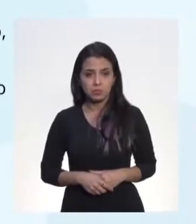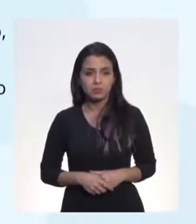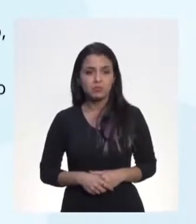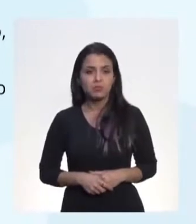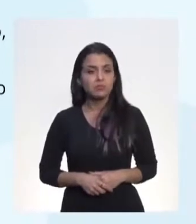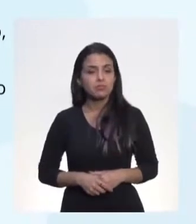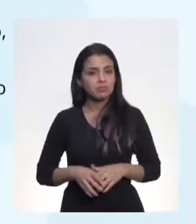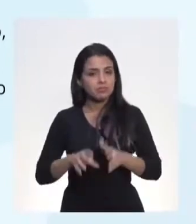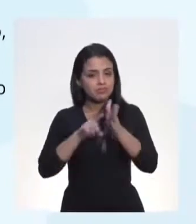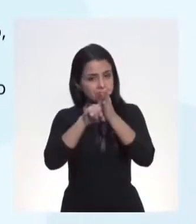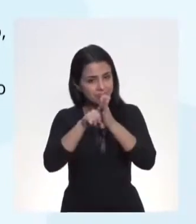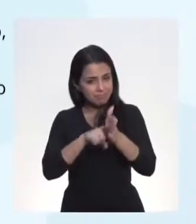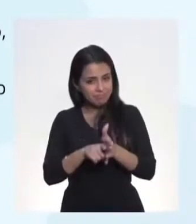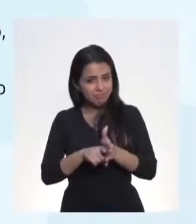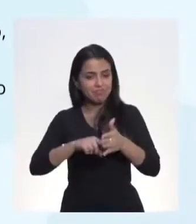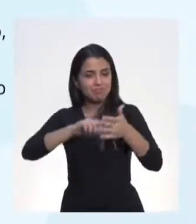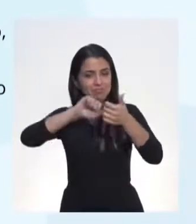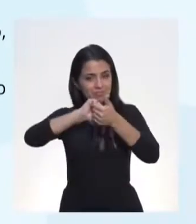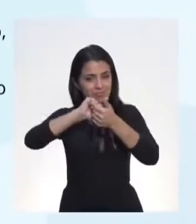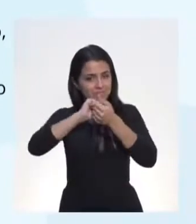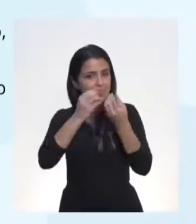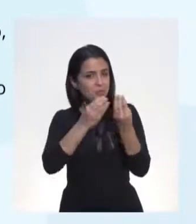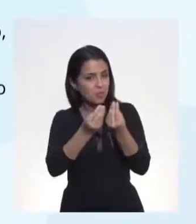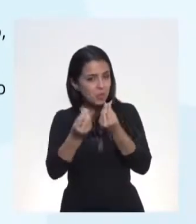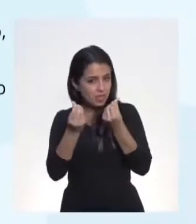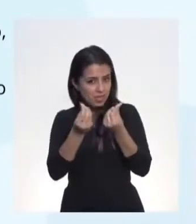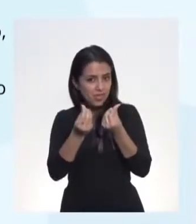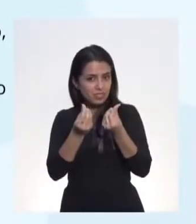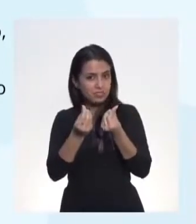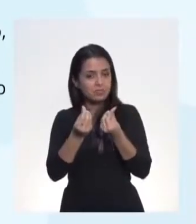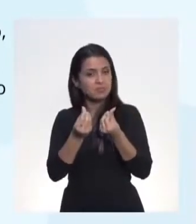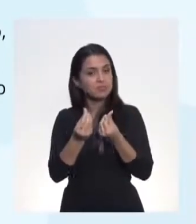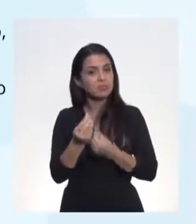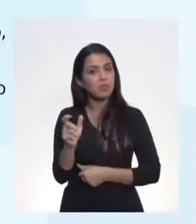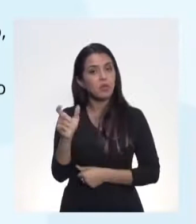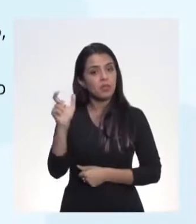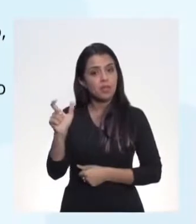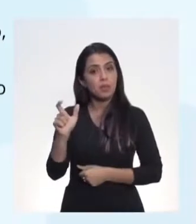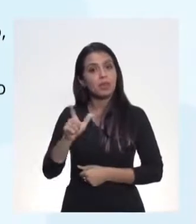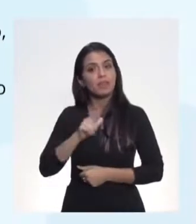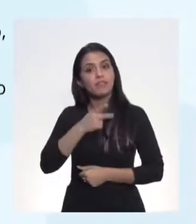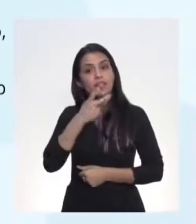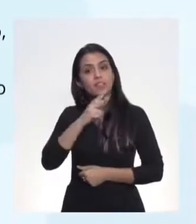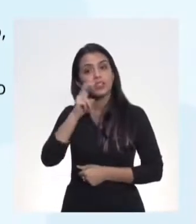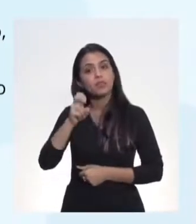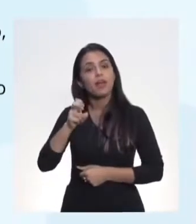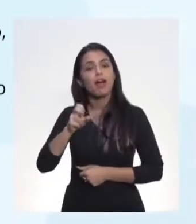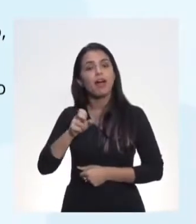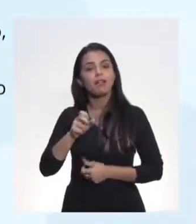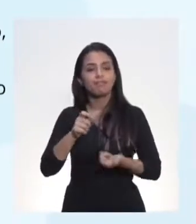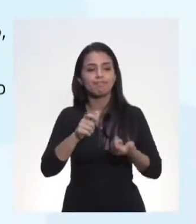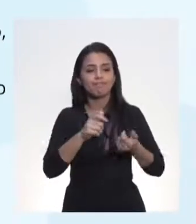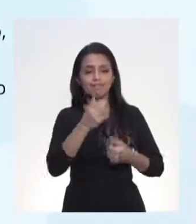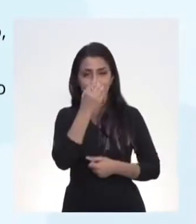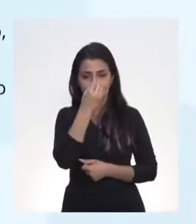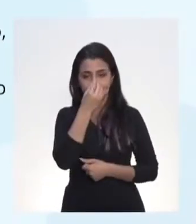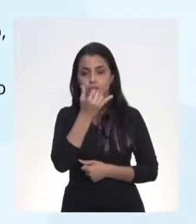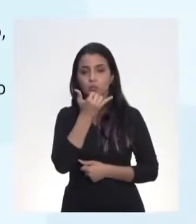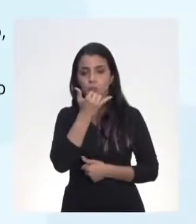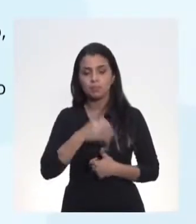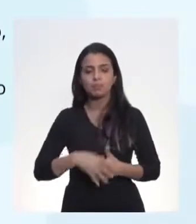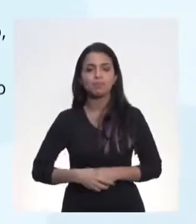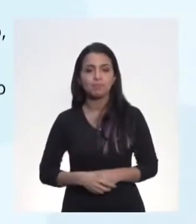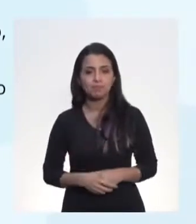termo a que se referem, diferentemente das restritivas, aparecem separadas por vírgulas.